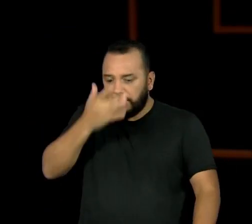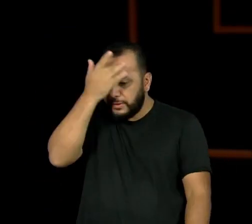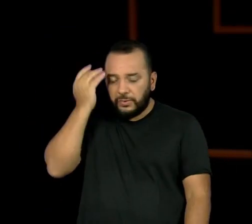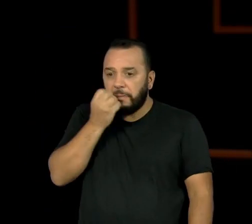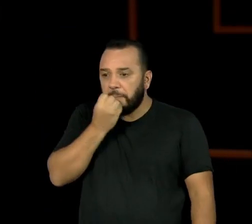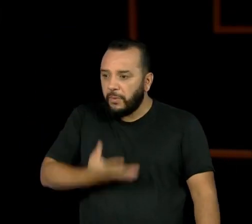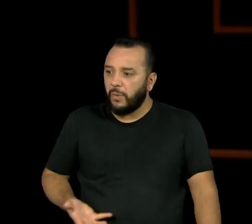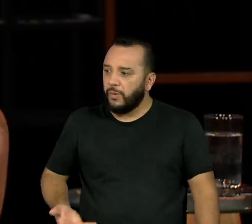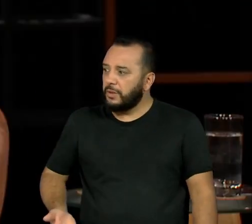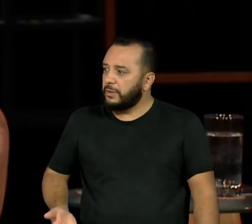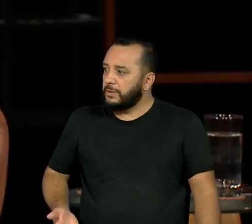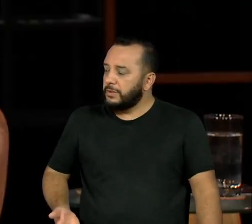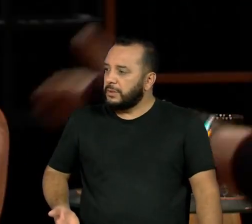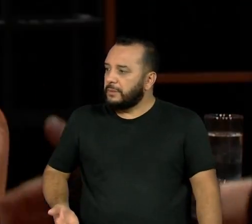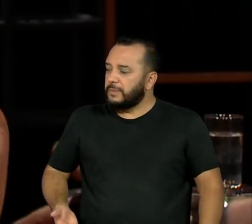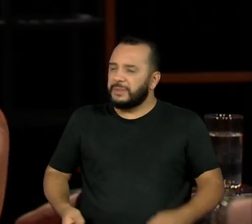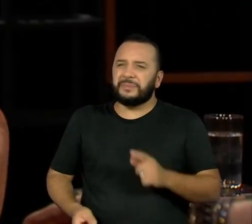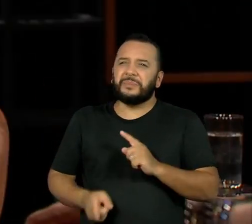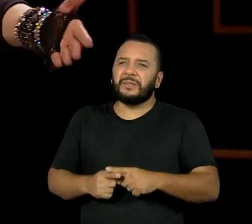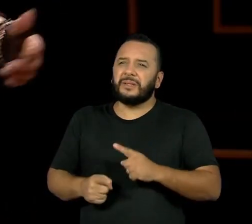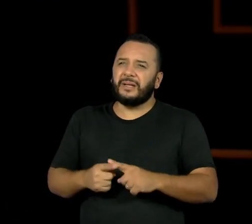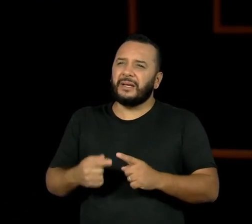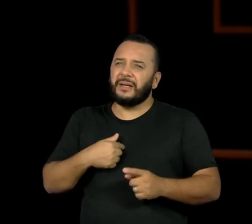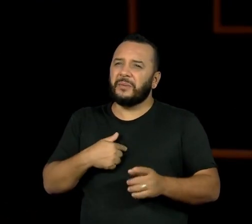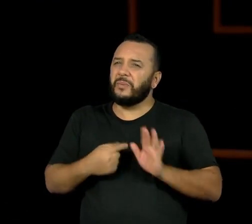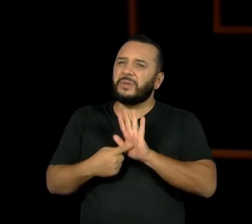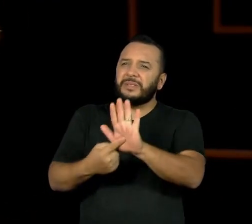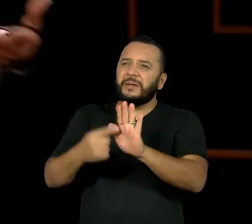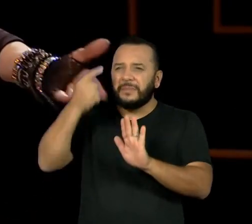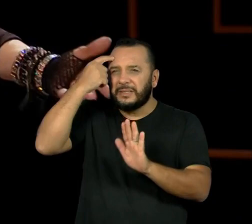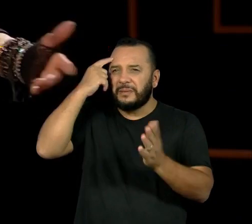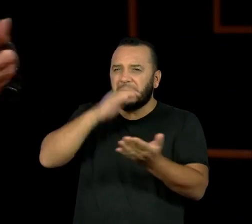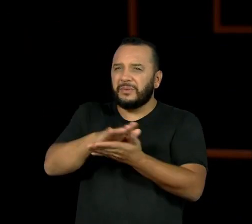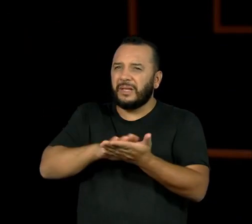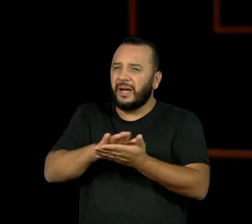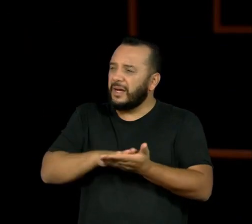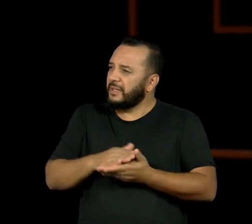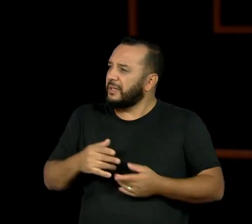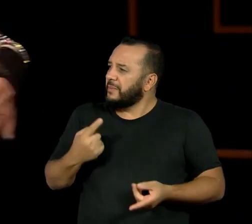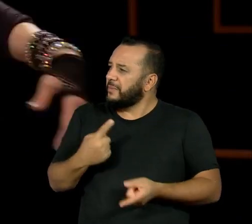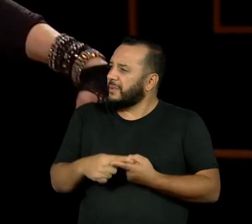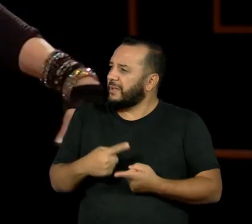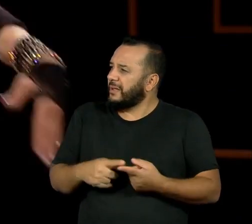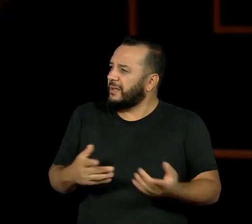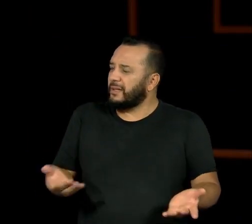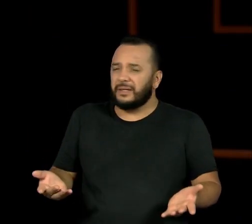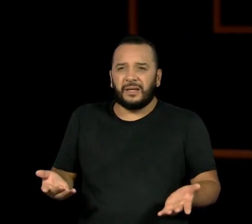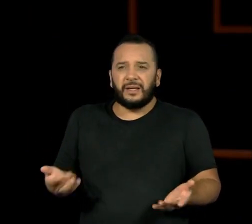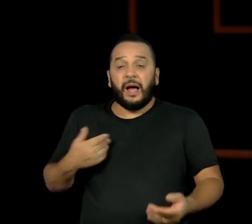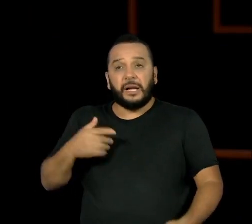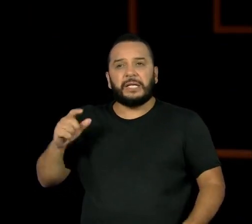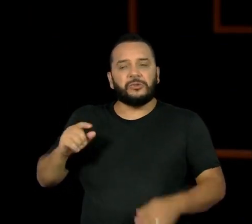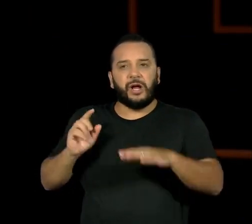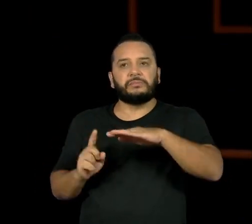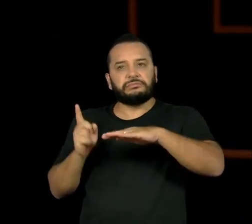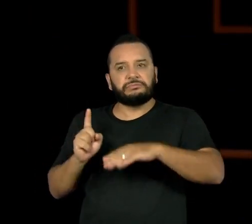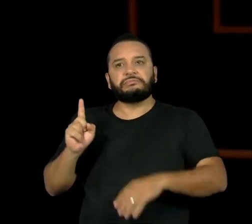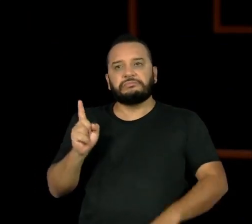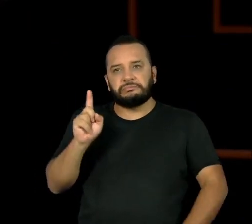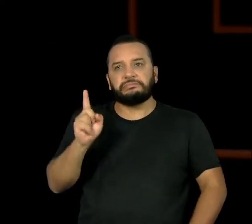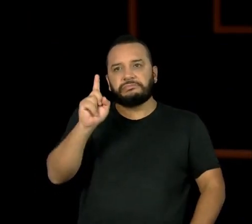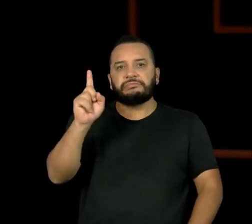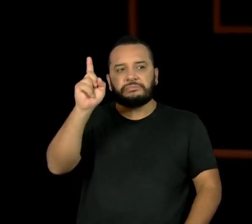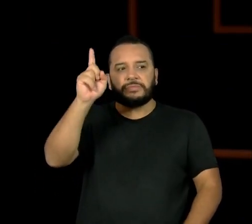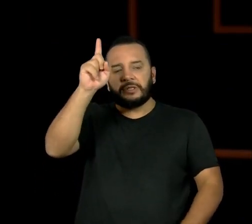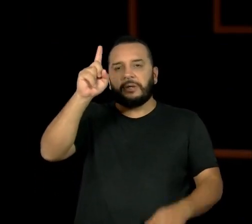que eu estava achando aquilo. Por que eu não mostrei o que eu estava achando? Por que eu não me entreguei ali? E chego no topo do monte. Quando eu chego no topo